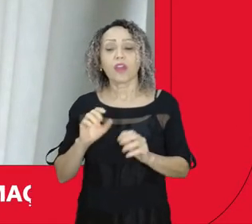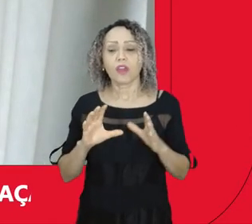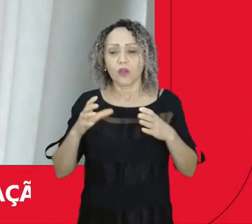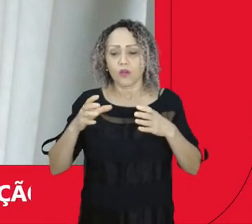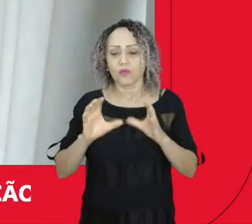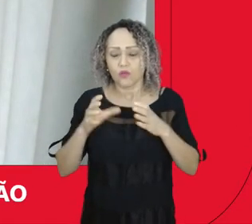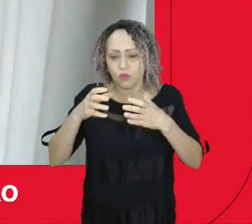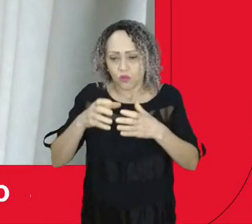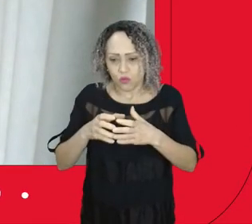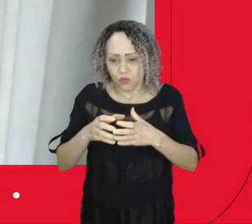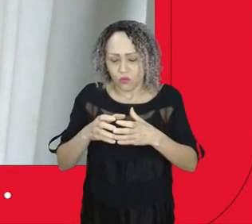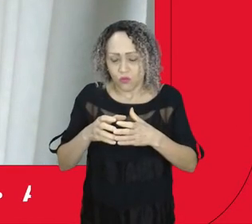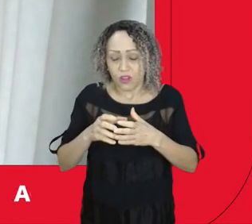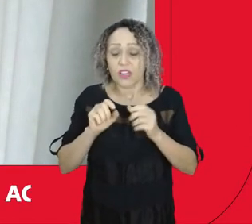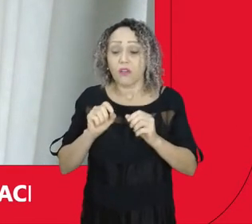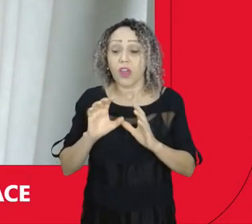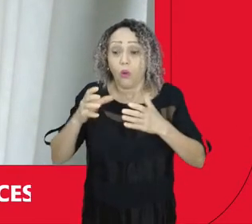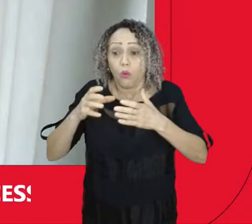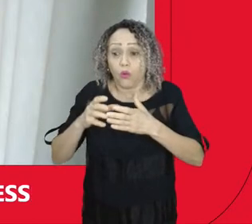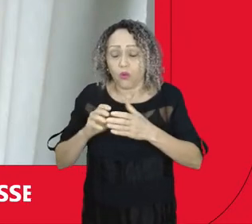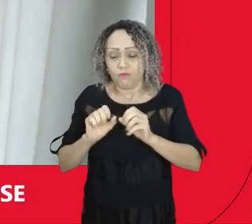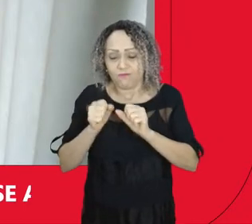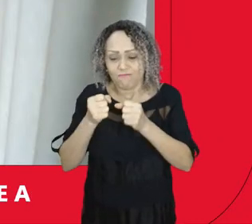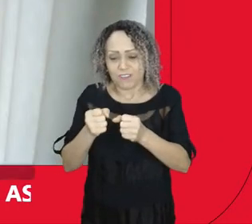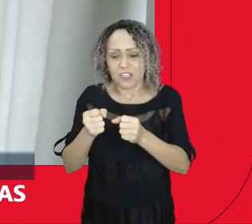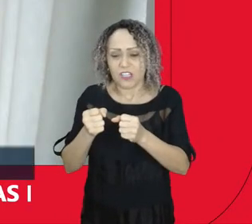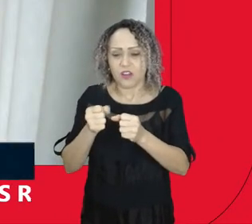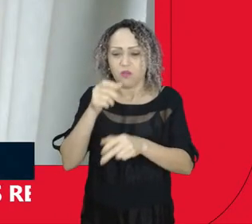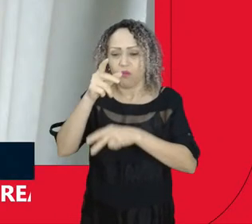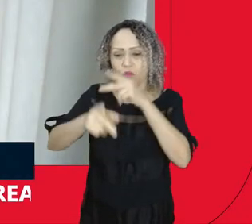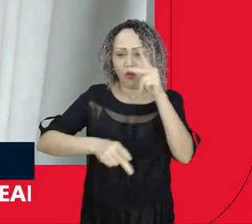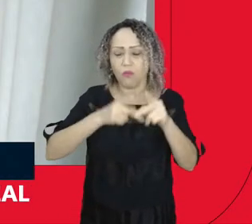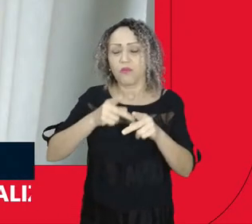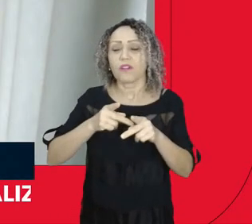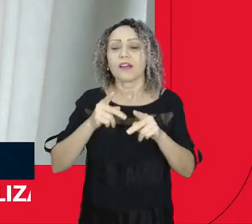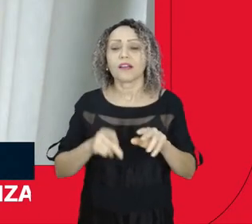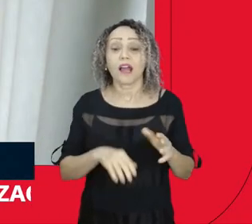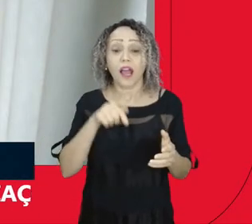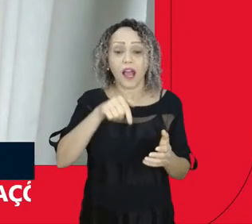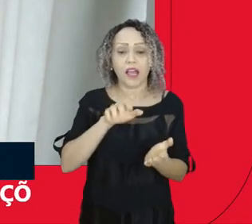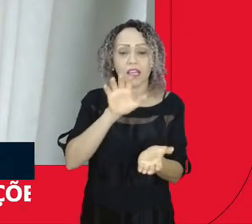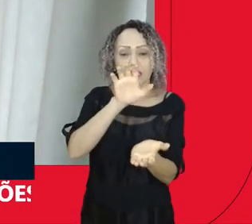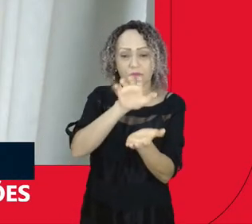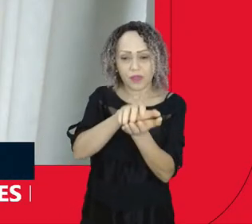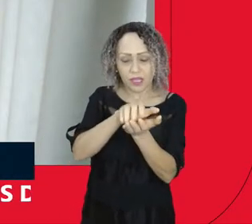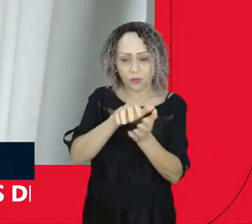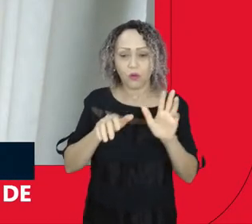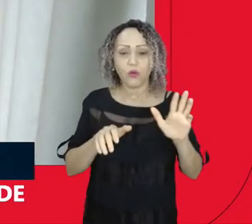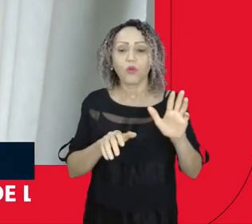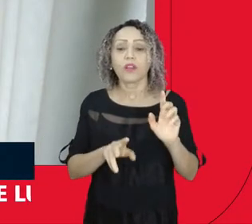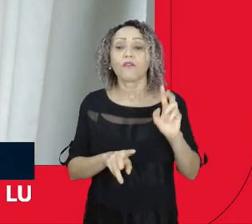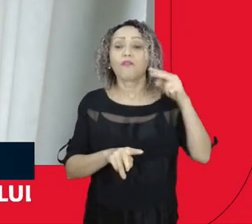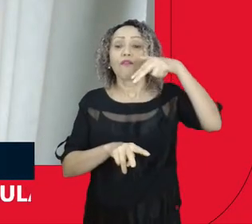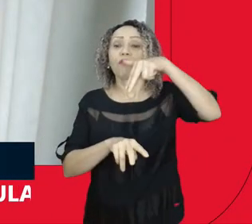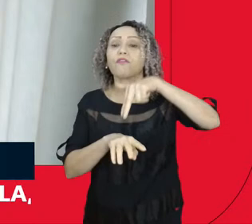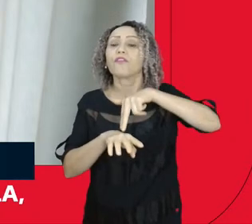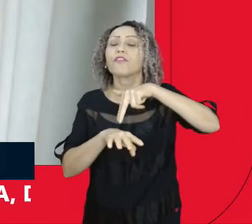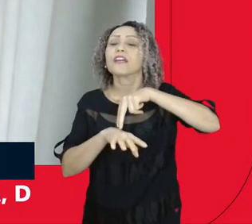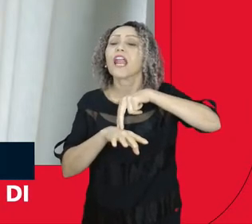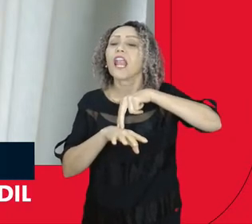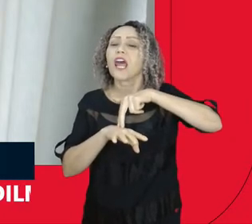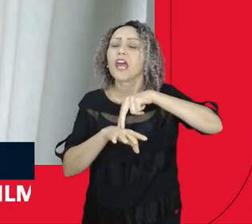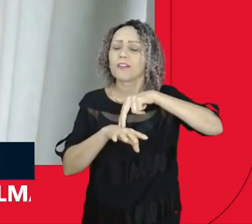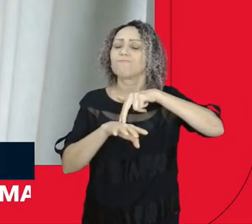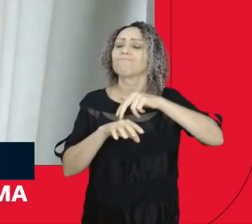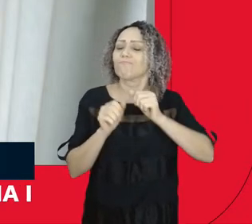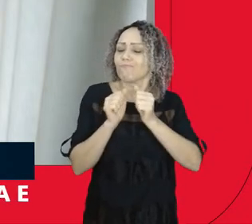que Lula formou aqui no estado de Pernambuco, foi o palanque pelo qual, inclusive, eu fui eleita senadora,